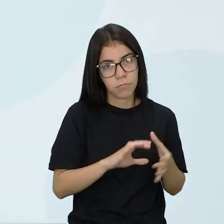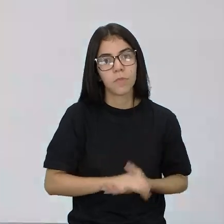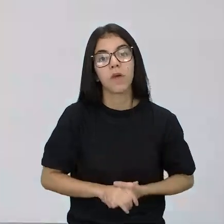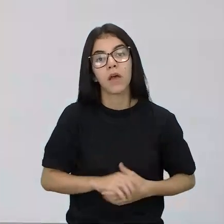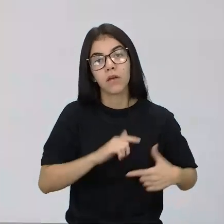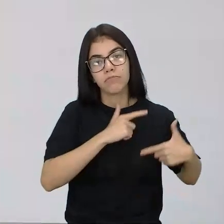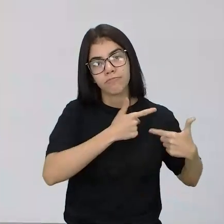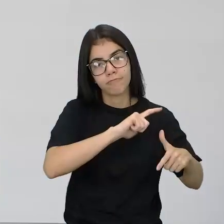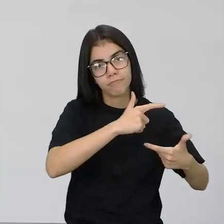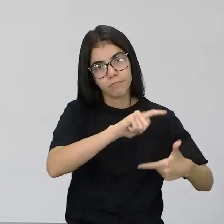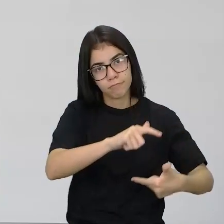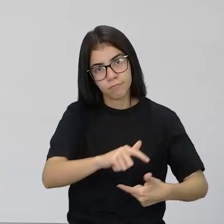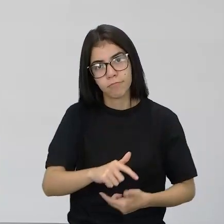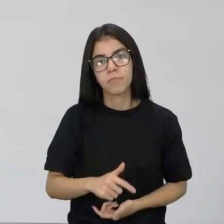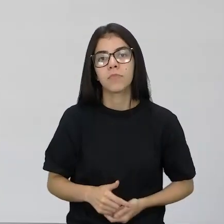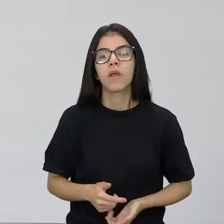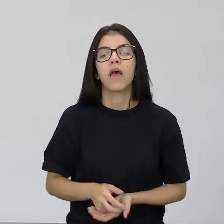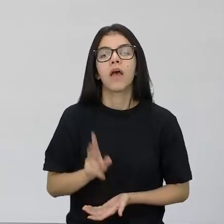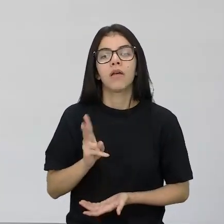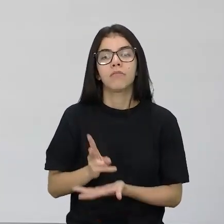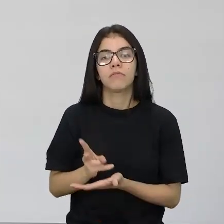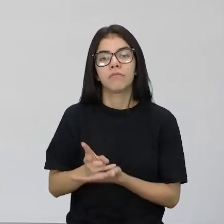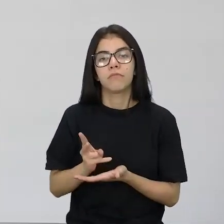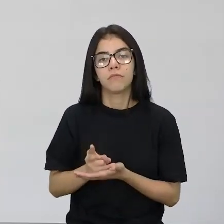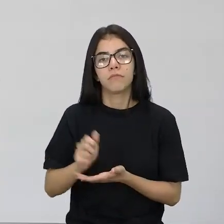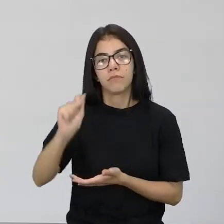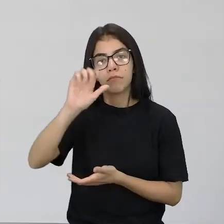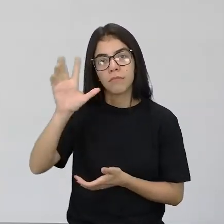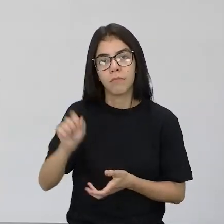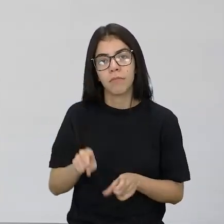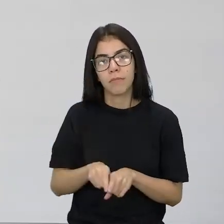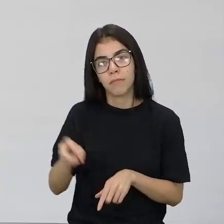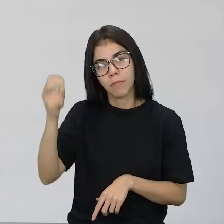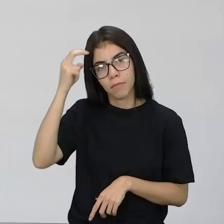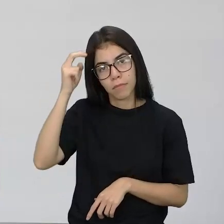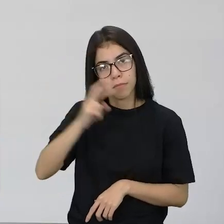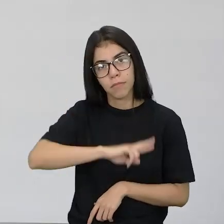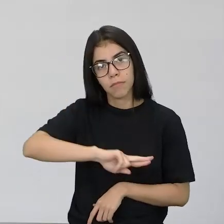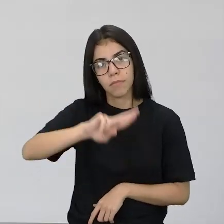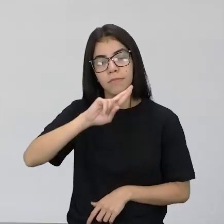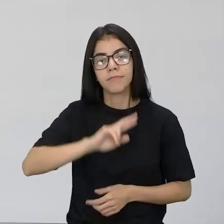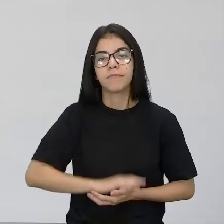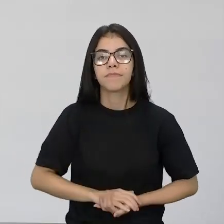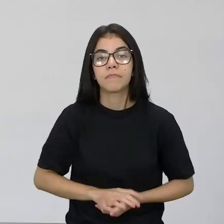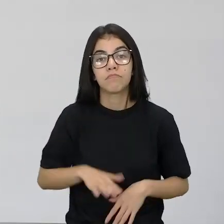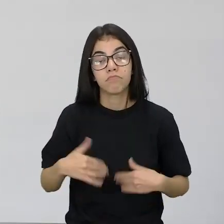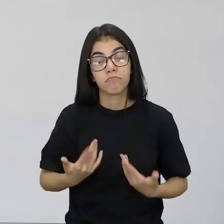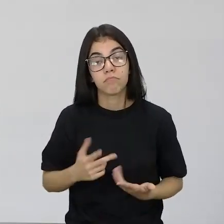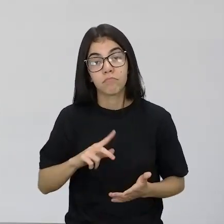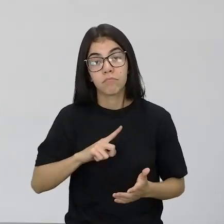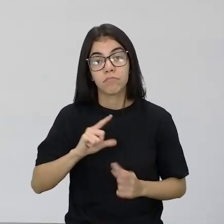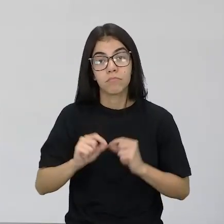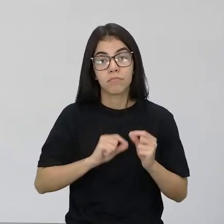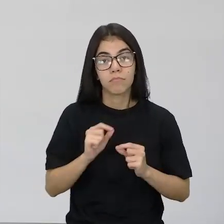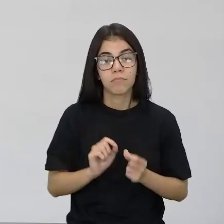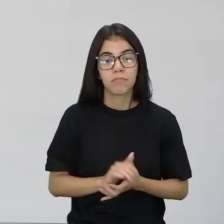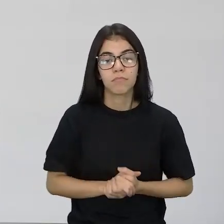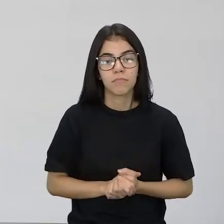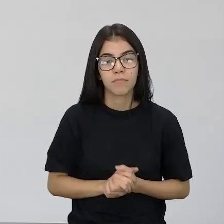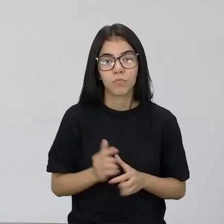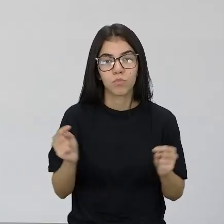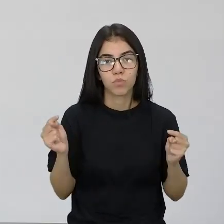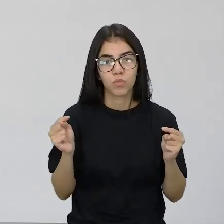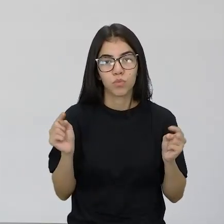trazendo a tradição aí do passado africano, tanto culturalmente como a religião. Então, tem aí essa ligação com